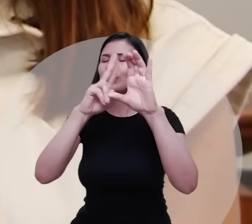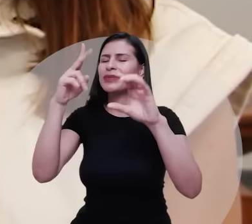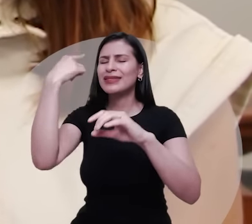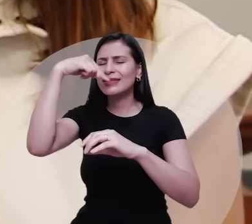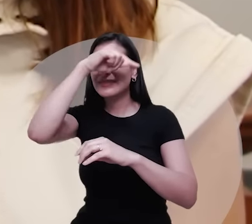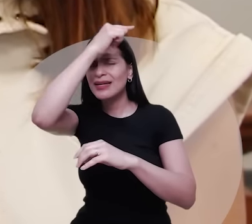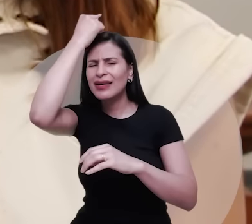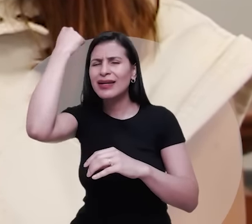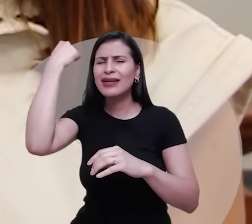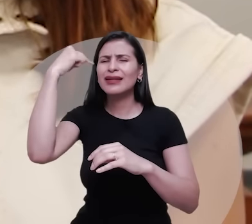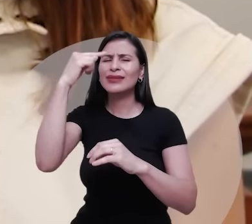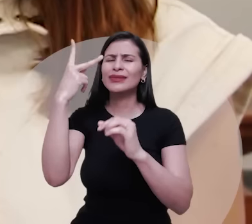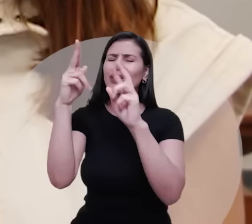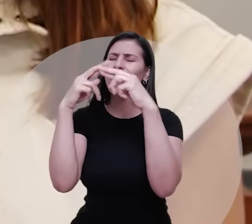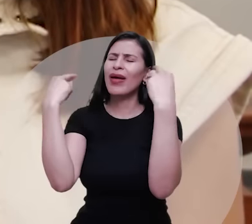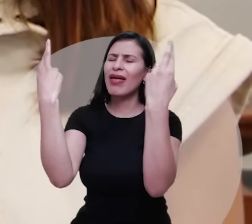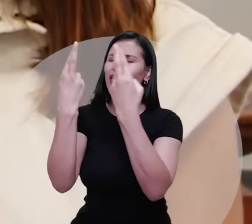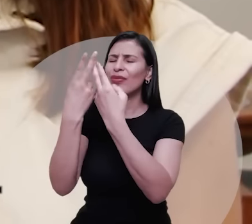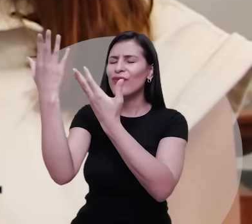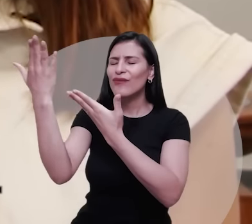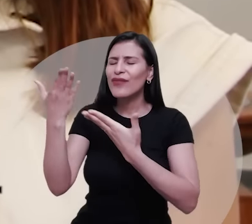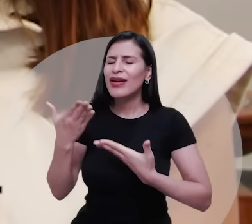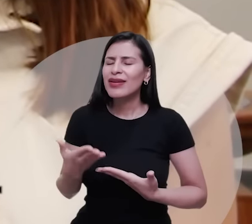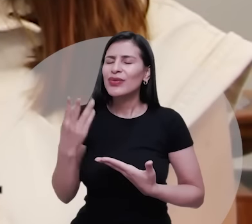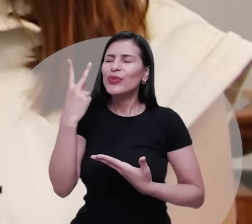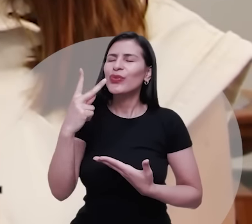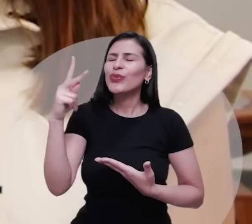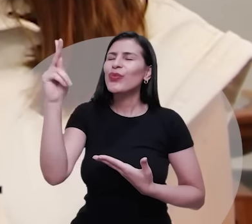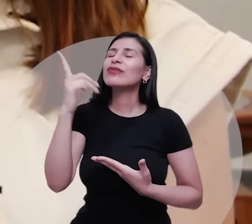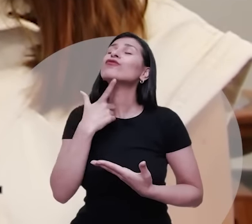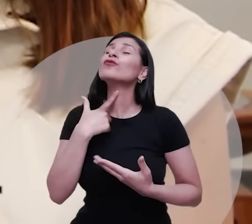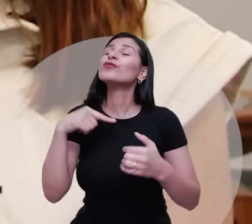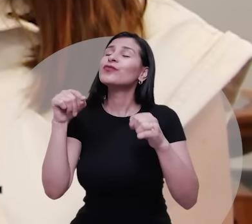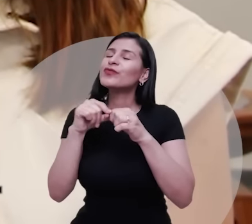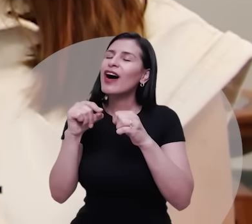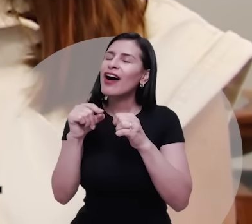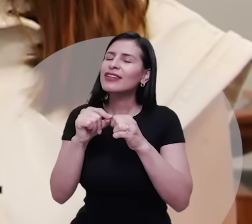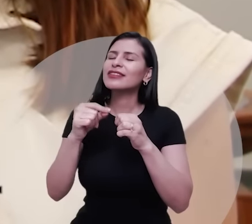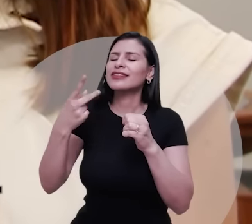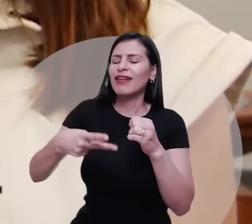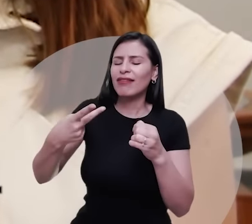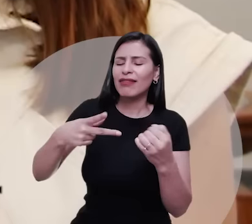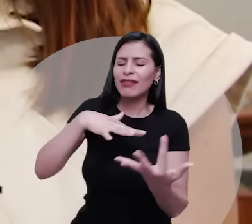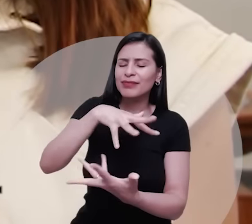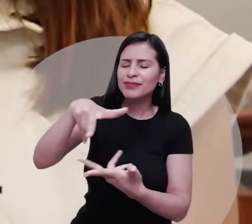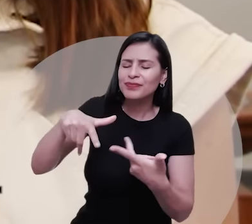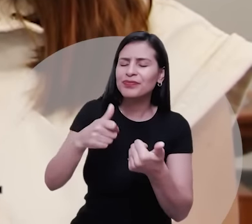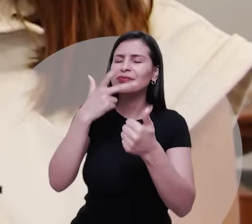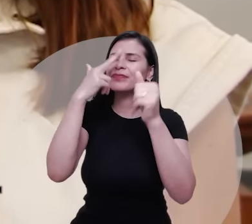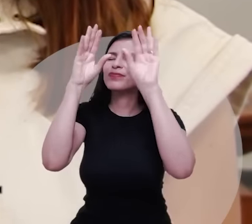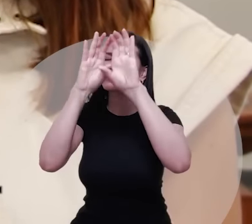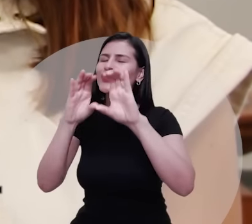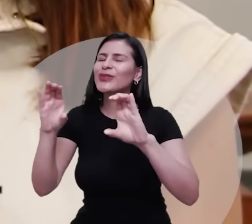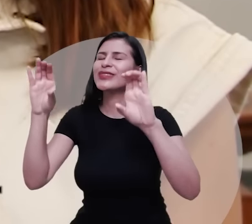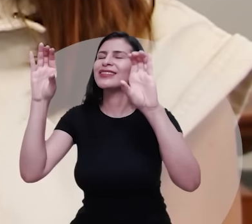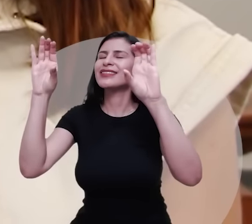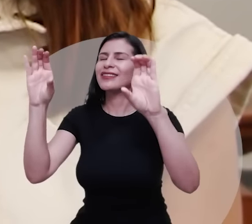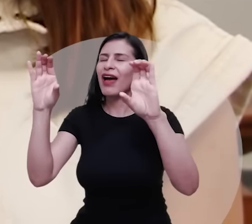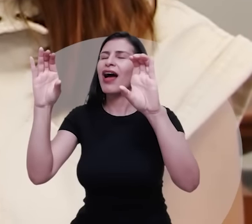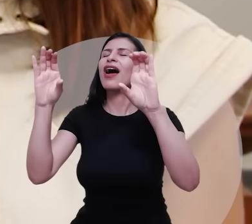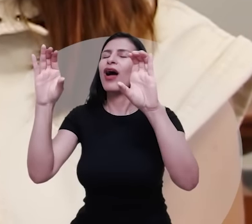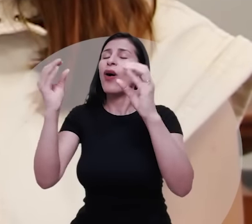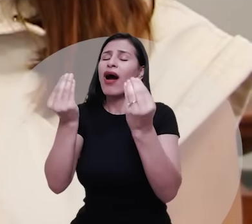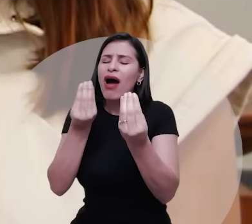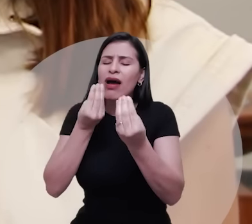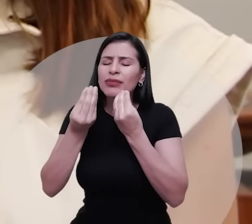Teu nome. Venha o Teu reino, seja feita a Tua vontade, assim na terra como no céu. O